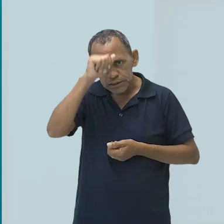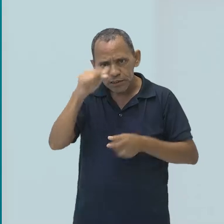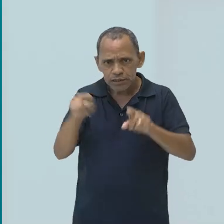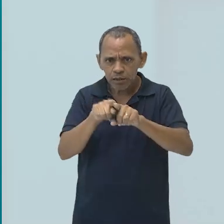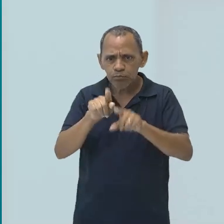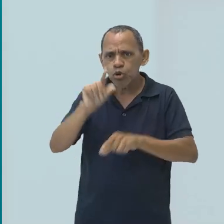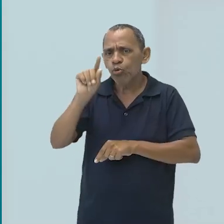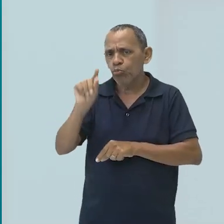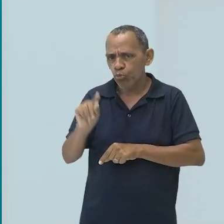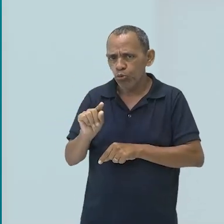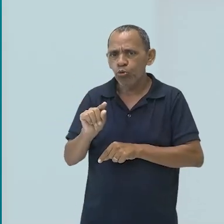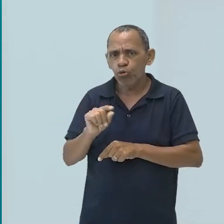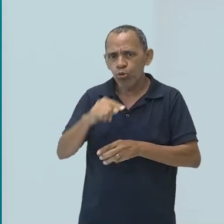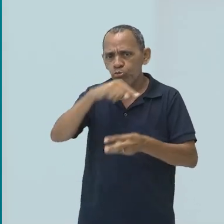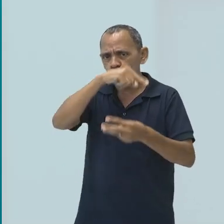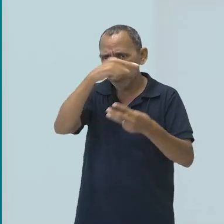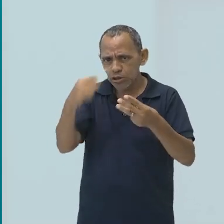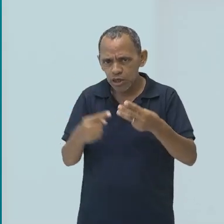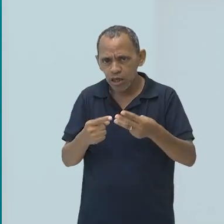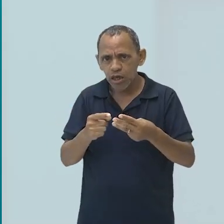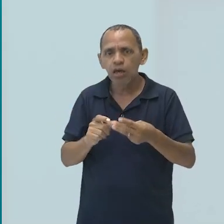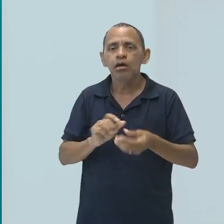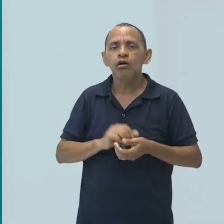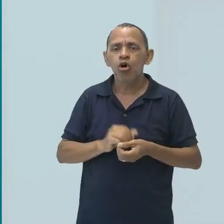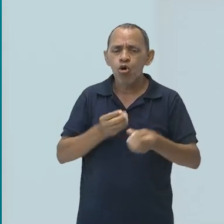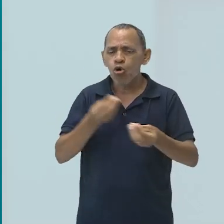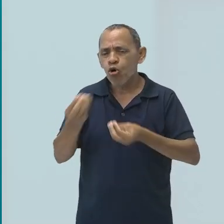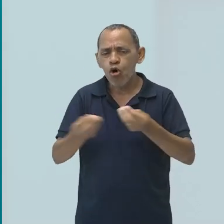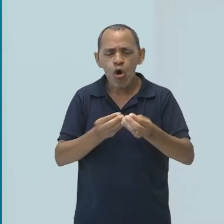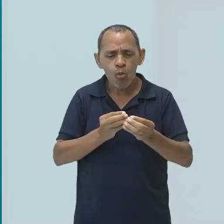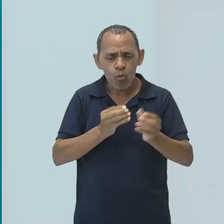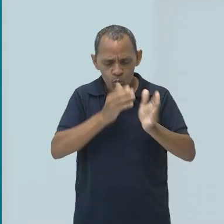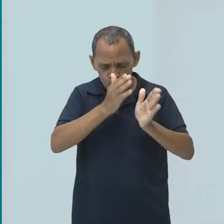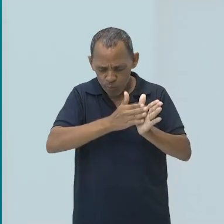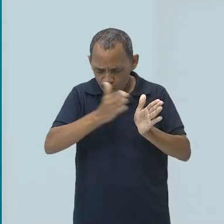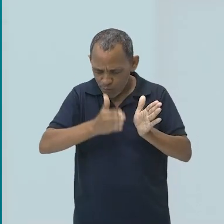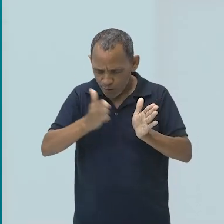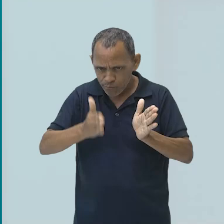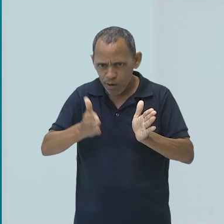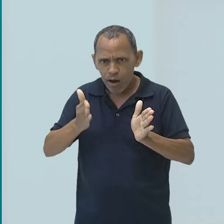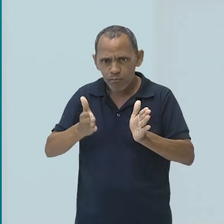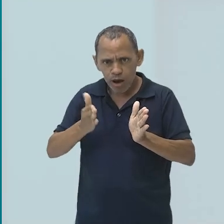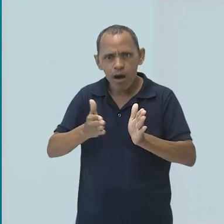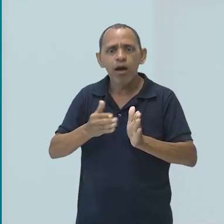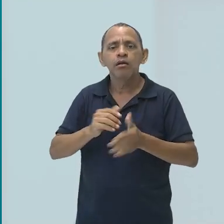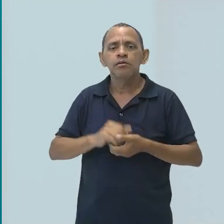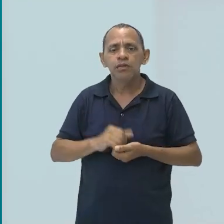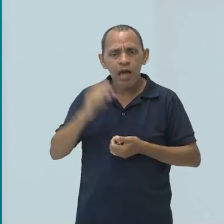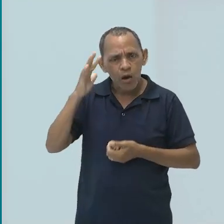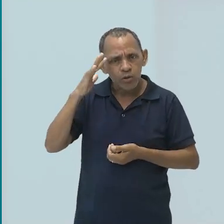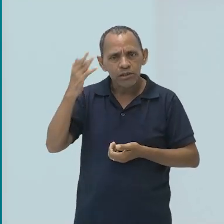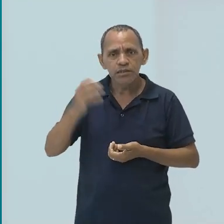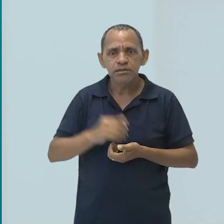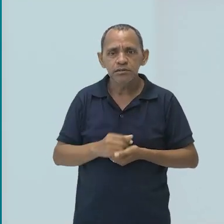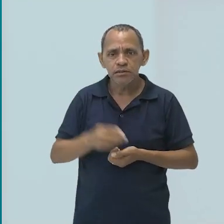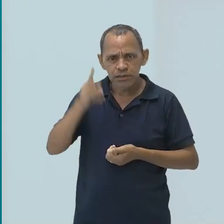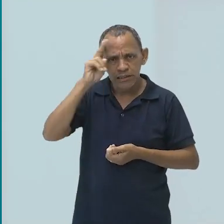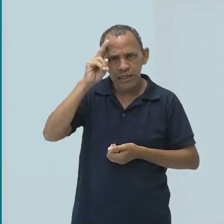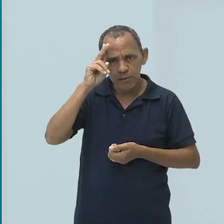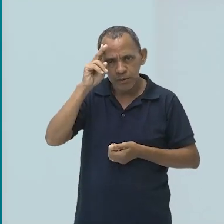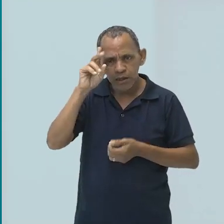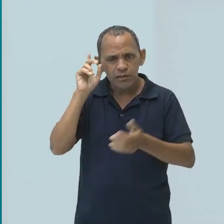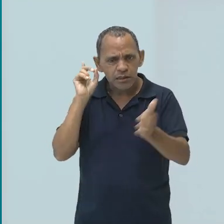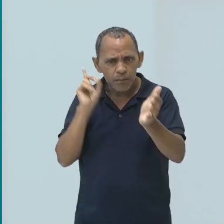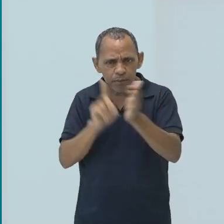3 situaçõezinhas o que fazer. Eu acredito que aquela pergunta que a gente fez aí para vocês, que eu fiz para vocês